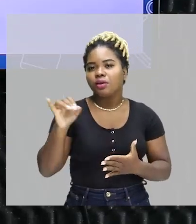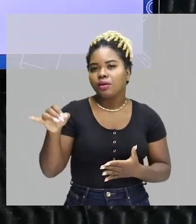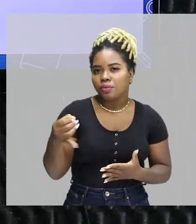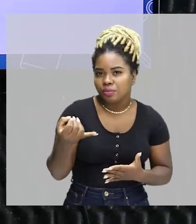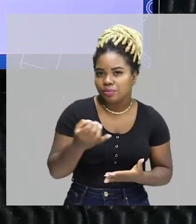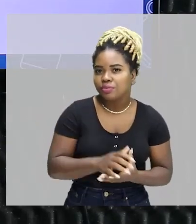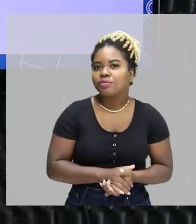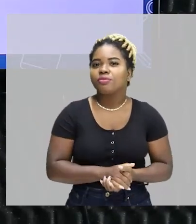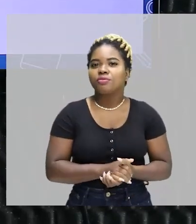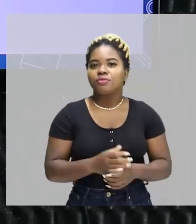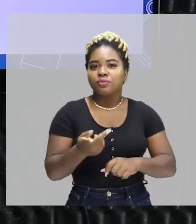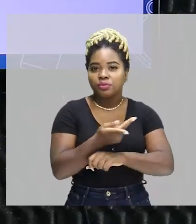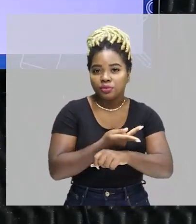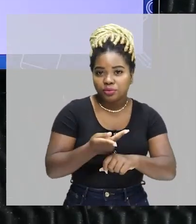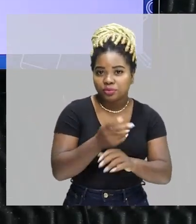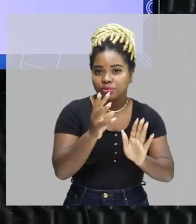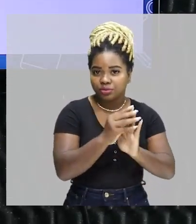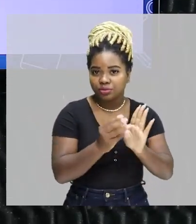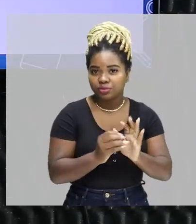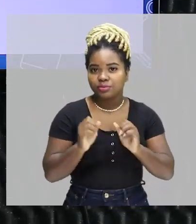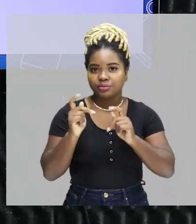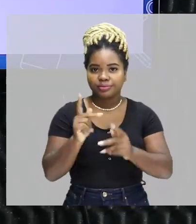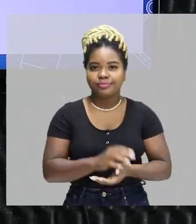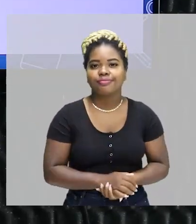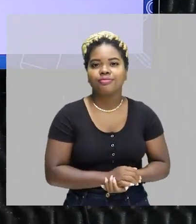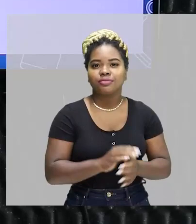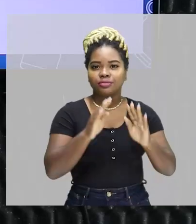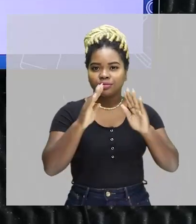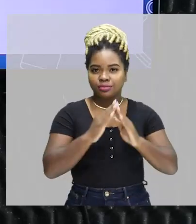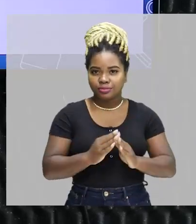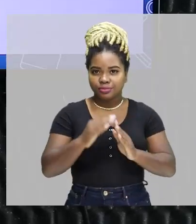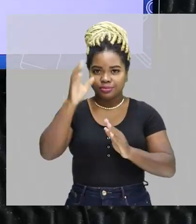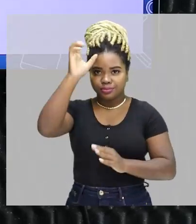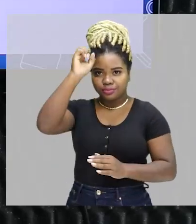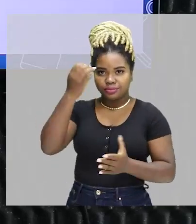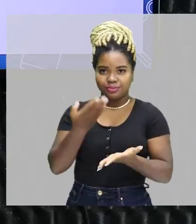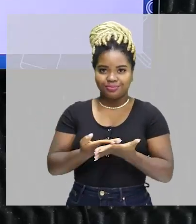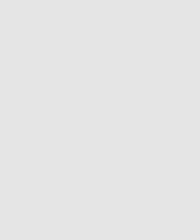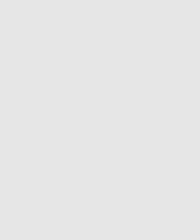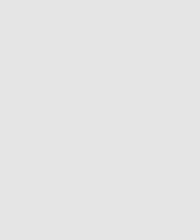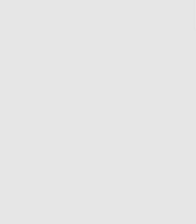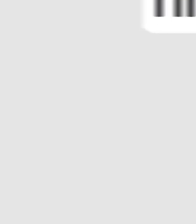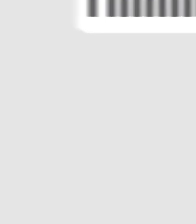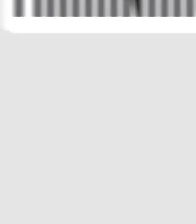bastante, busquem os nossos conteúdos e fiquem sempre conosco. Fique em casa, mas fique estudando.